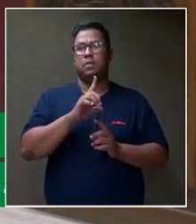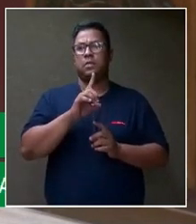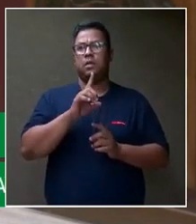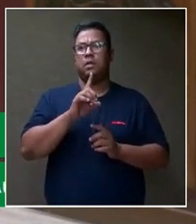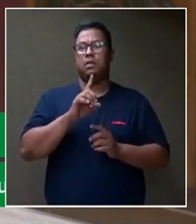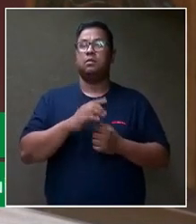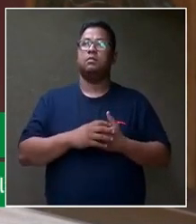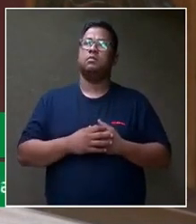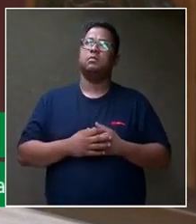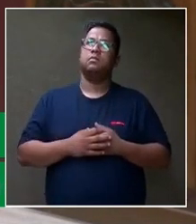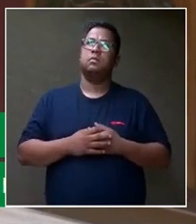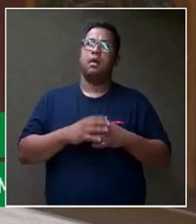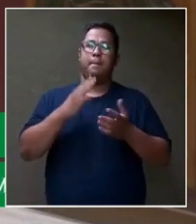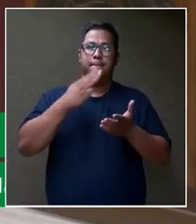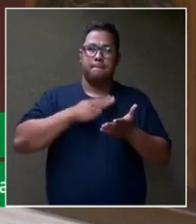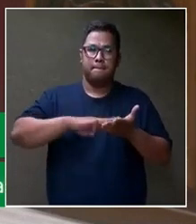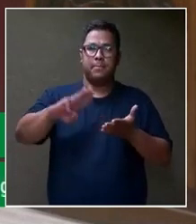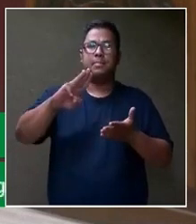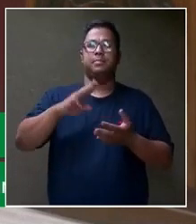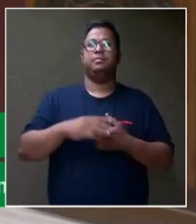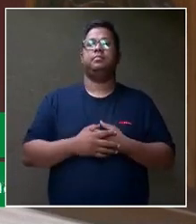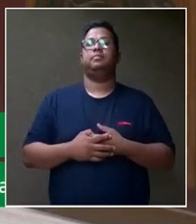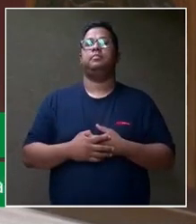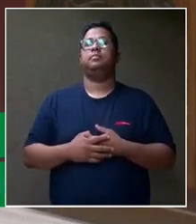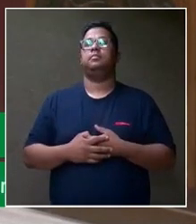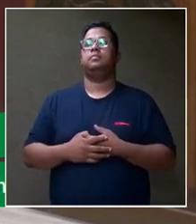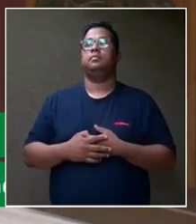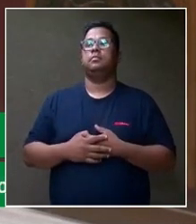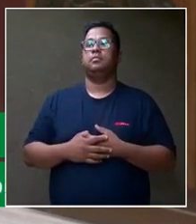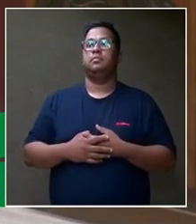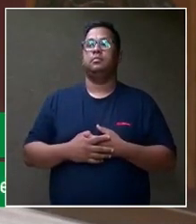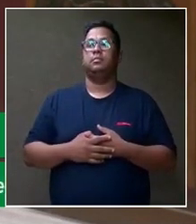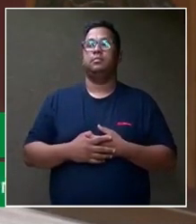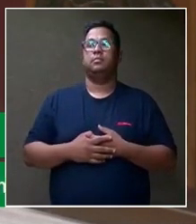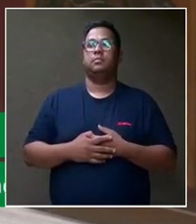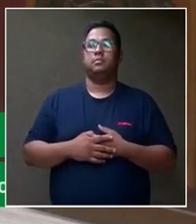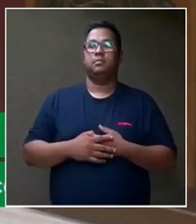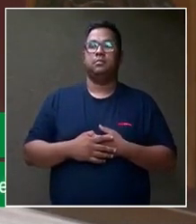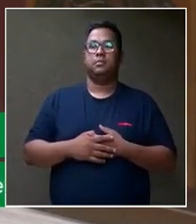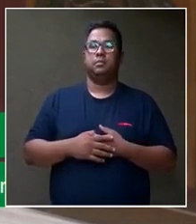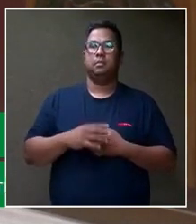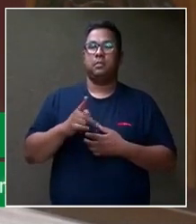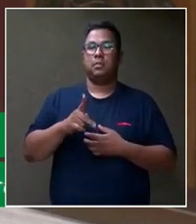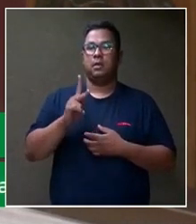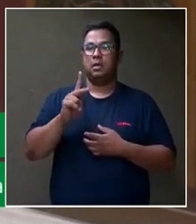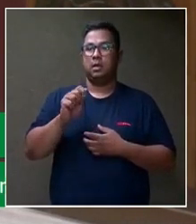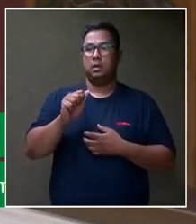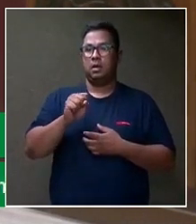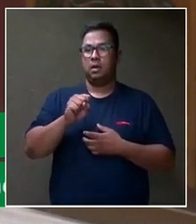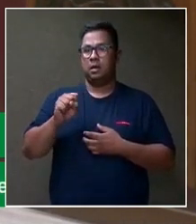ele pegou e mandou mensagem, né? Ainda colocou by Cássio Mangas. Foi. Tá?